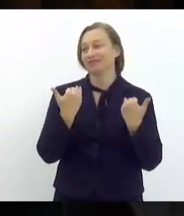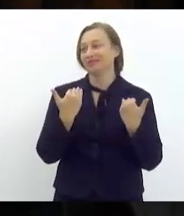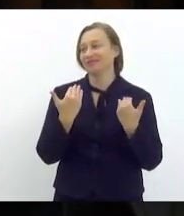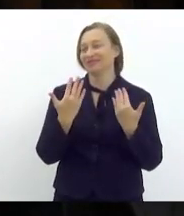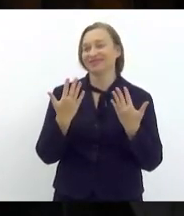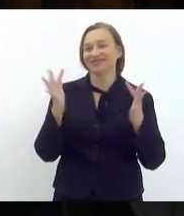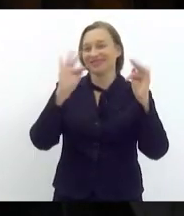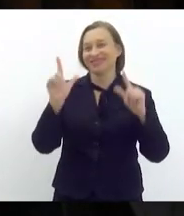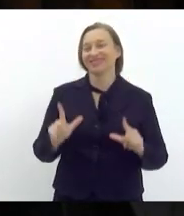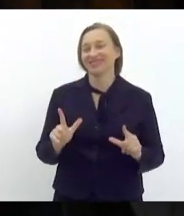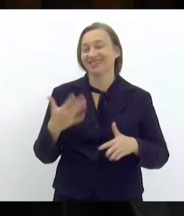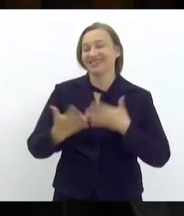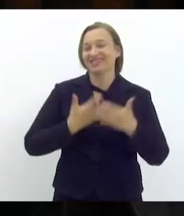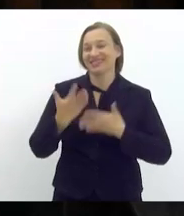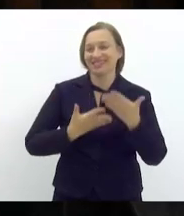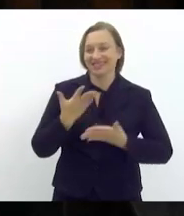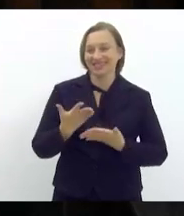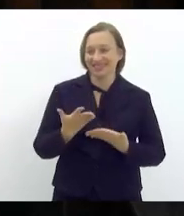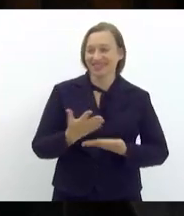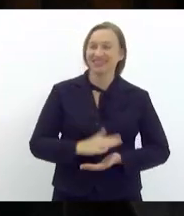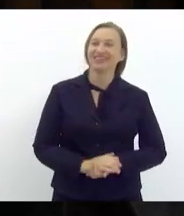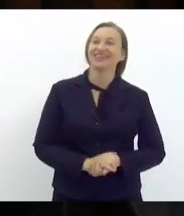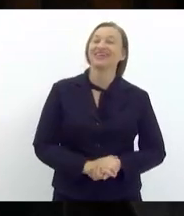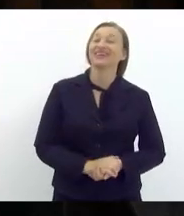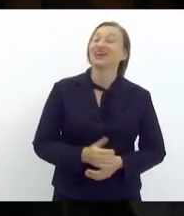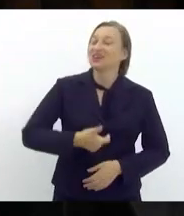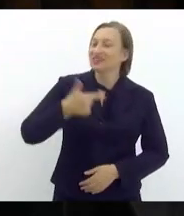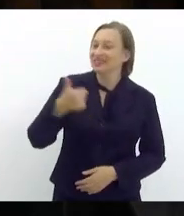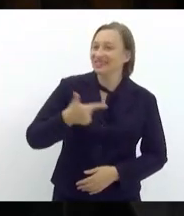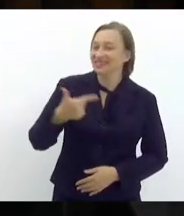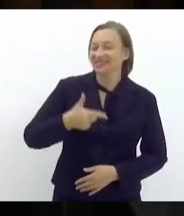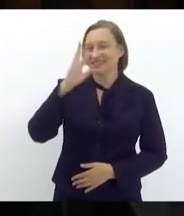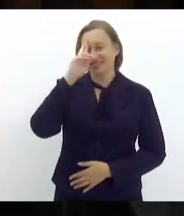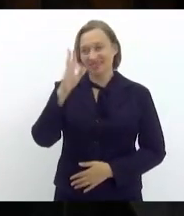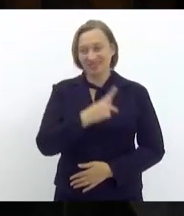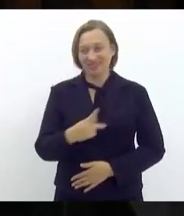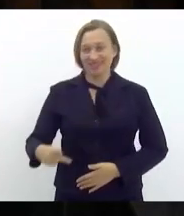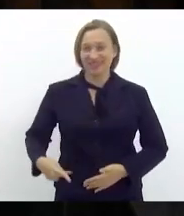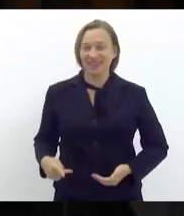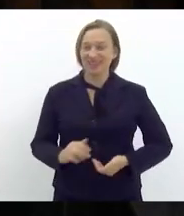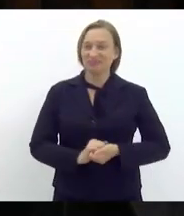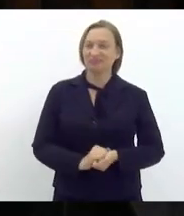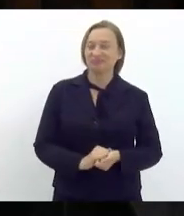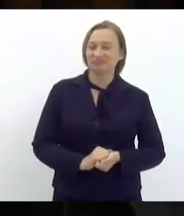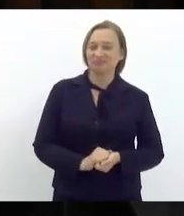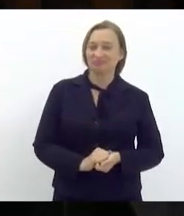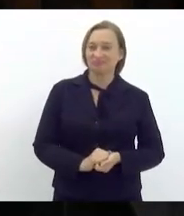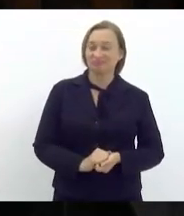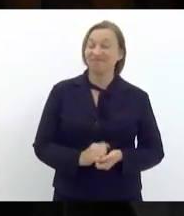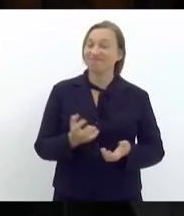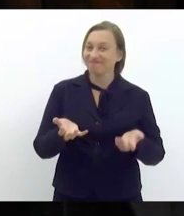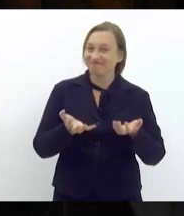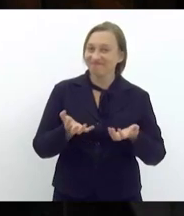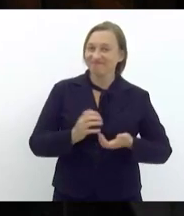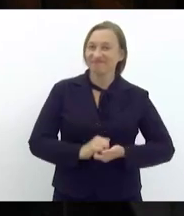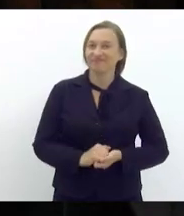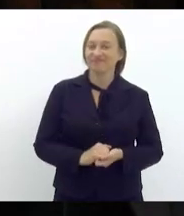o segundo destaque senhor presidente eu queria